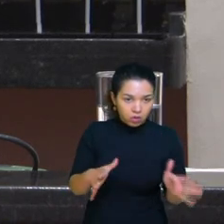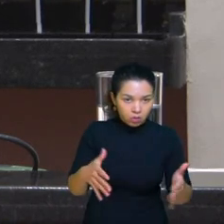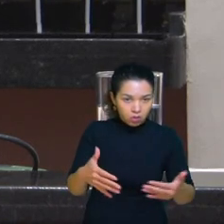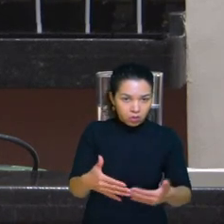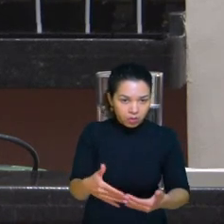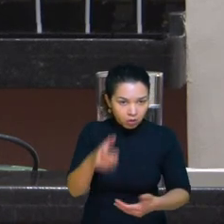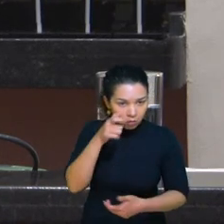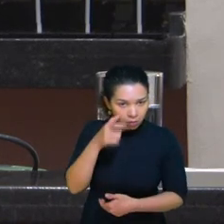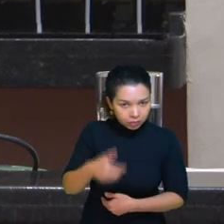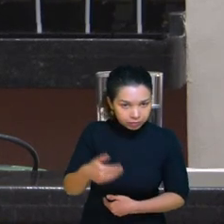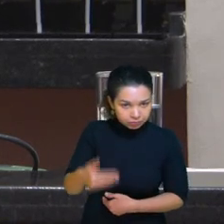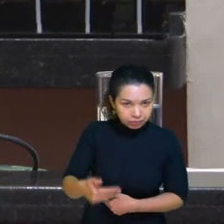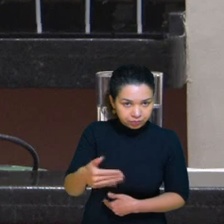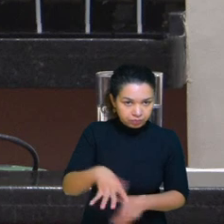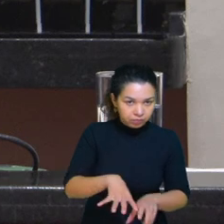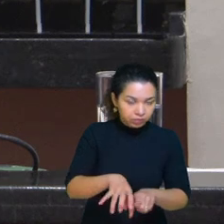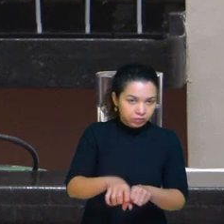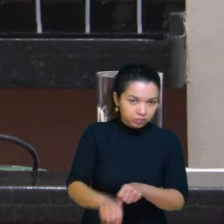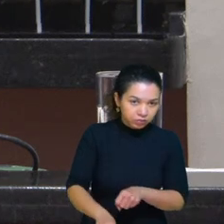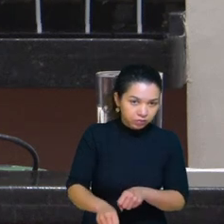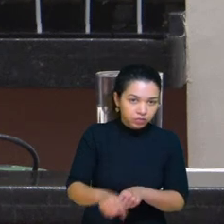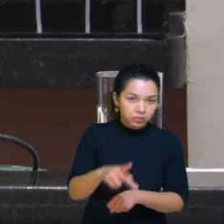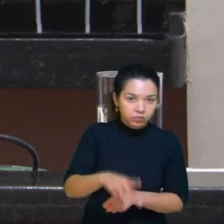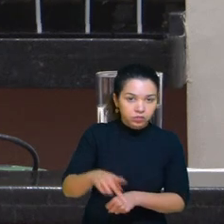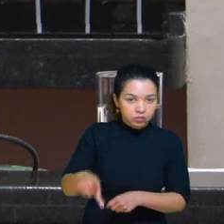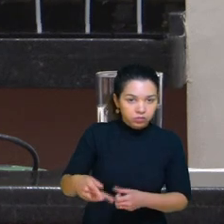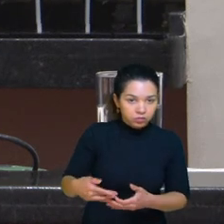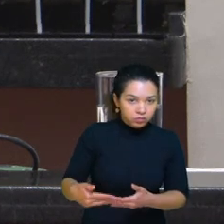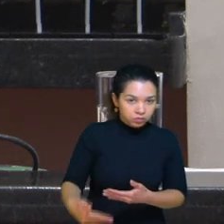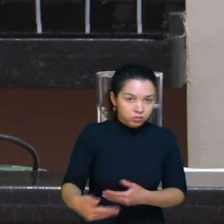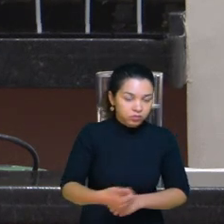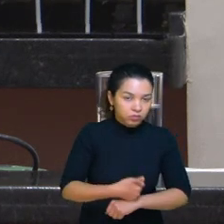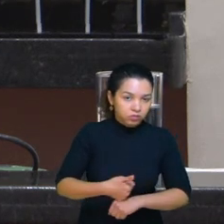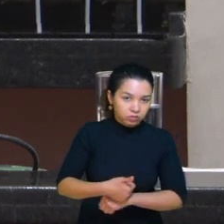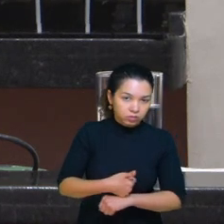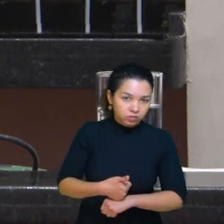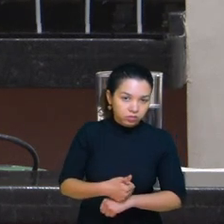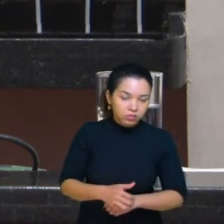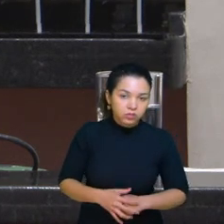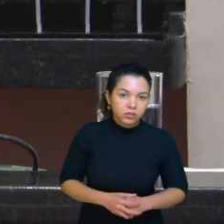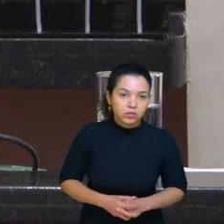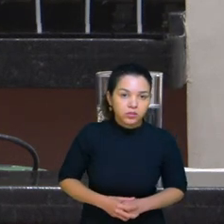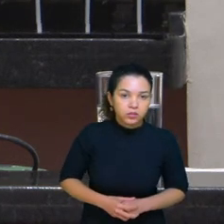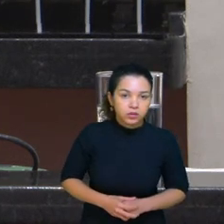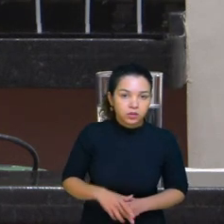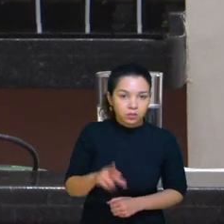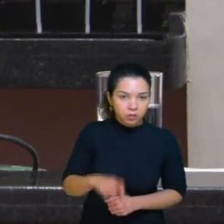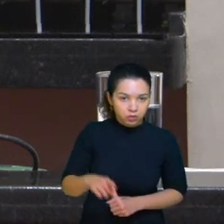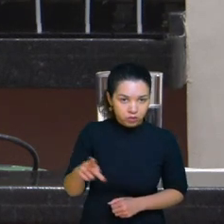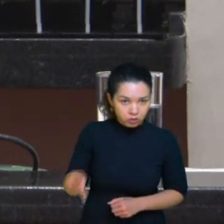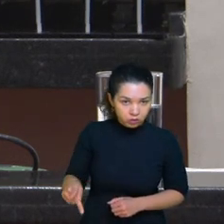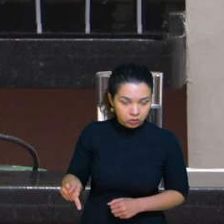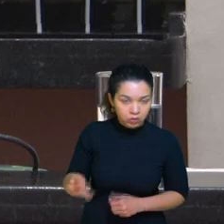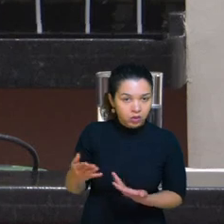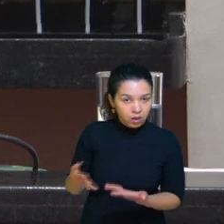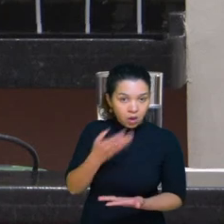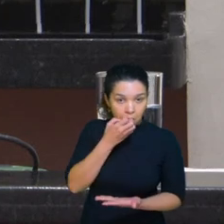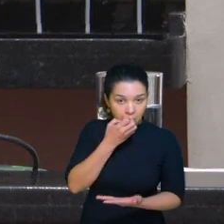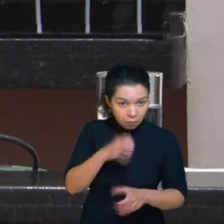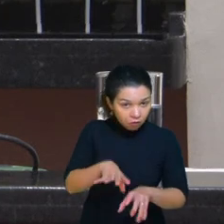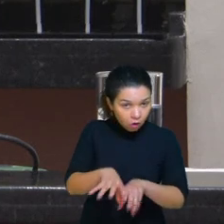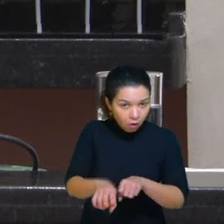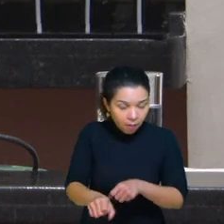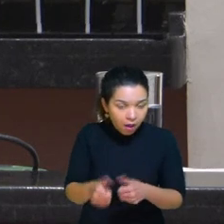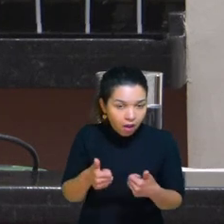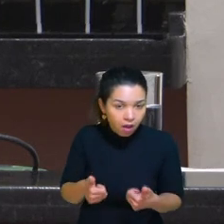formação continuada dos professores que iniciam na profissão esse professor mesmo que ele seja bem formado ele